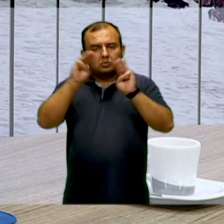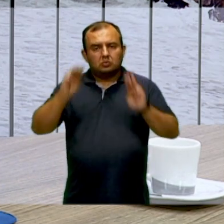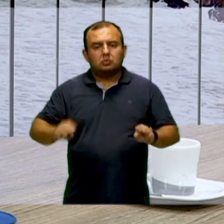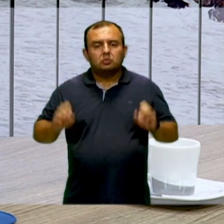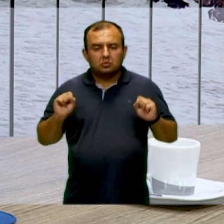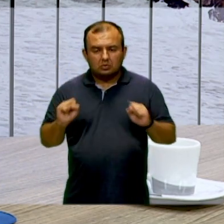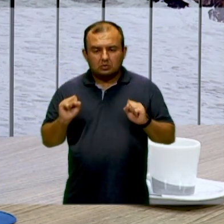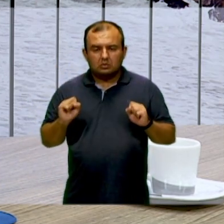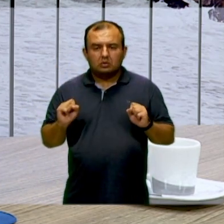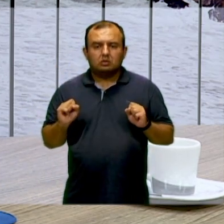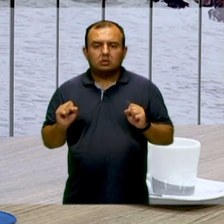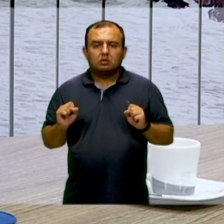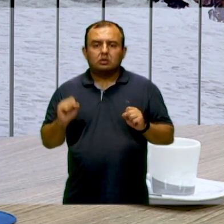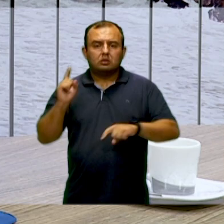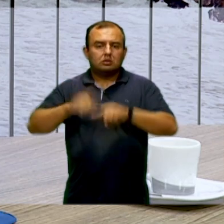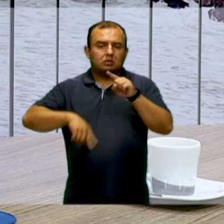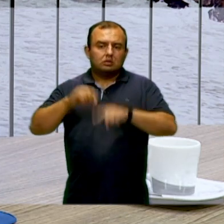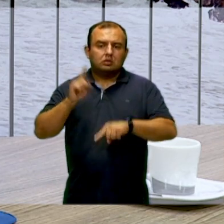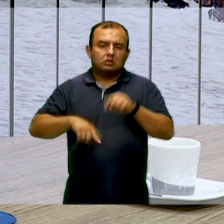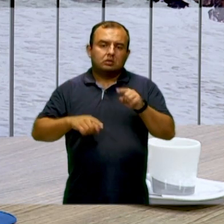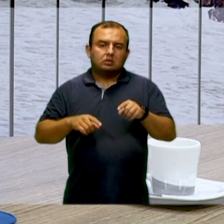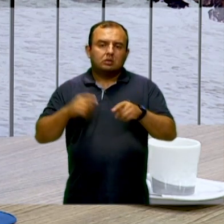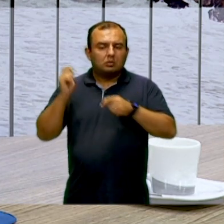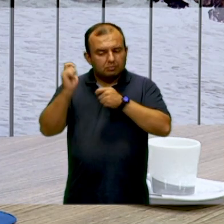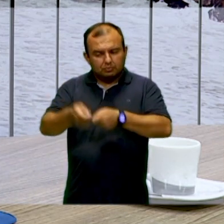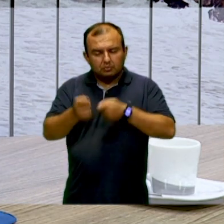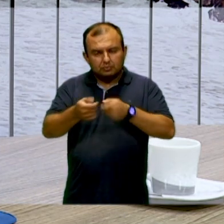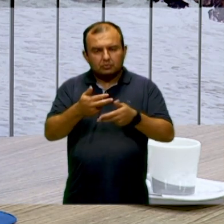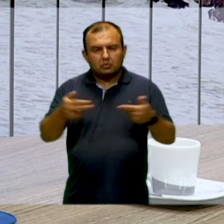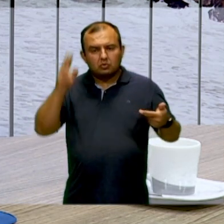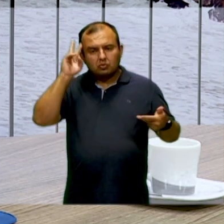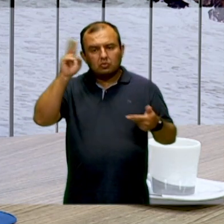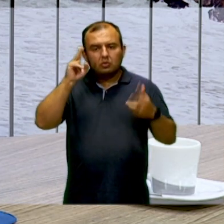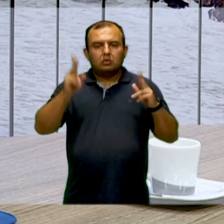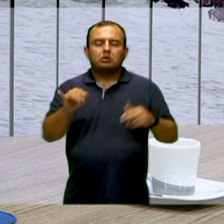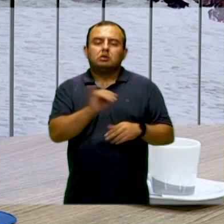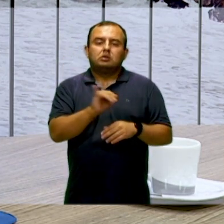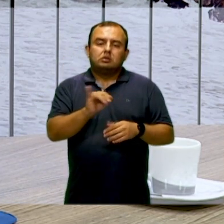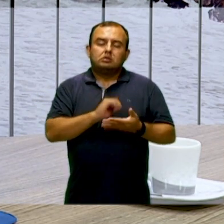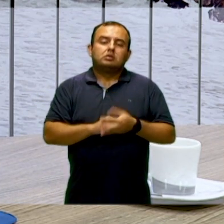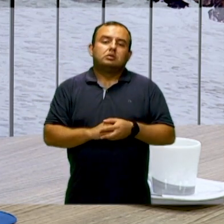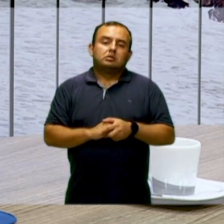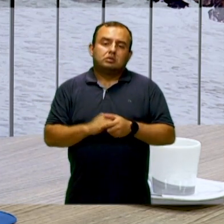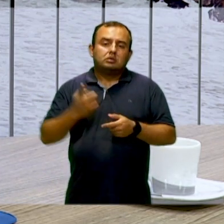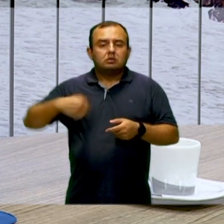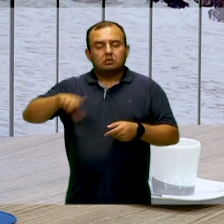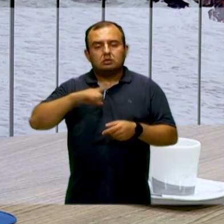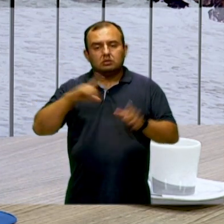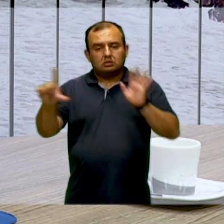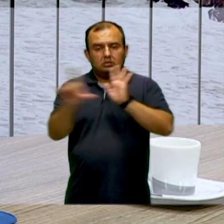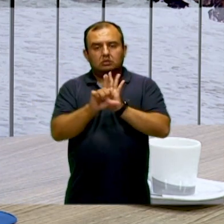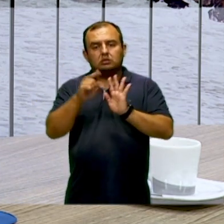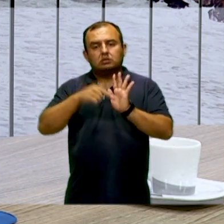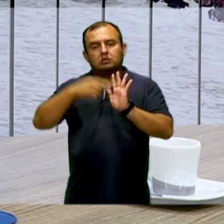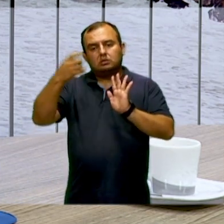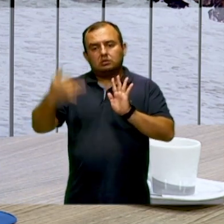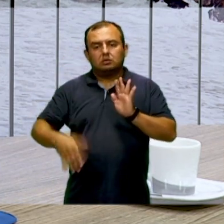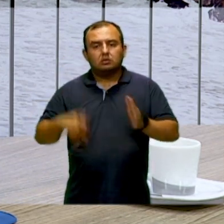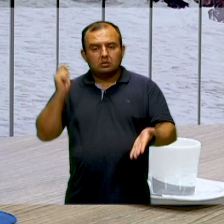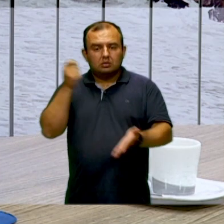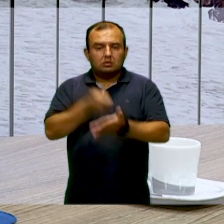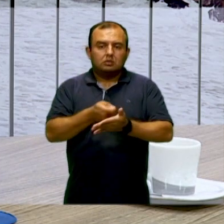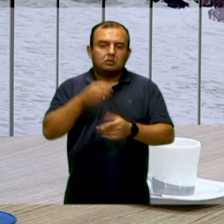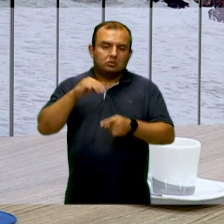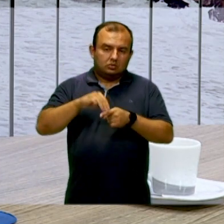podem receber materiais de escavação, material histórico, como Itajaí. Então, nós temos uma lei que diz o seguinte, olha, eu pago